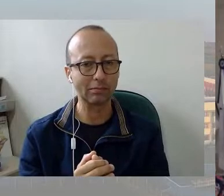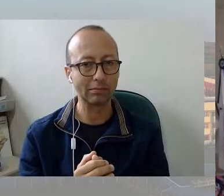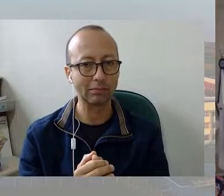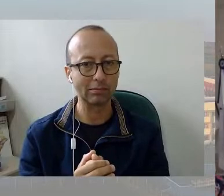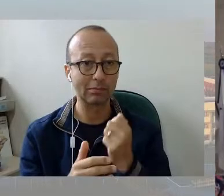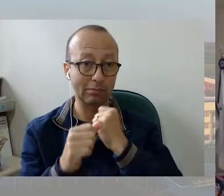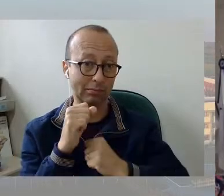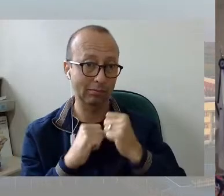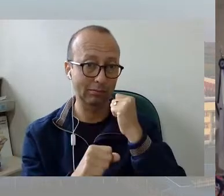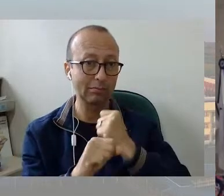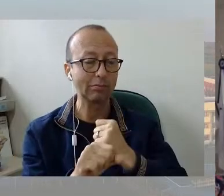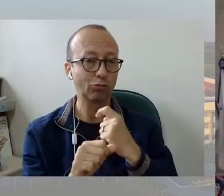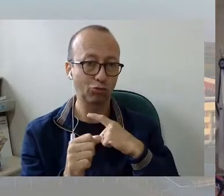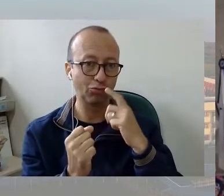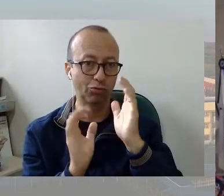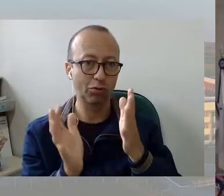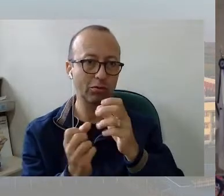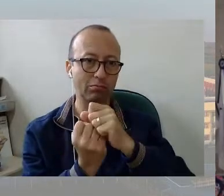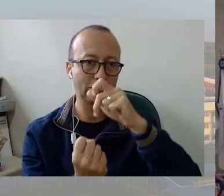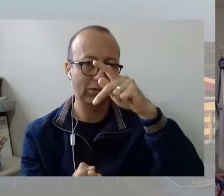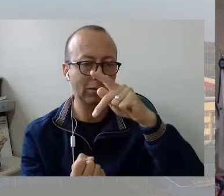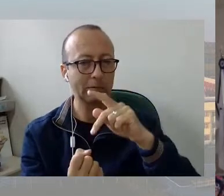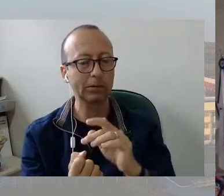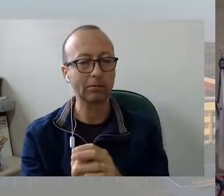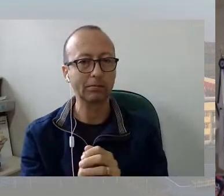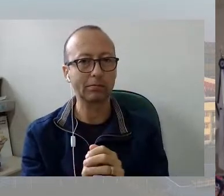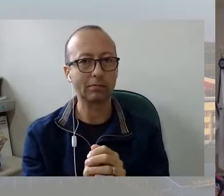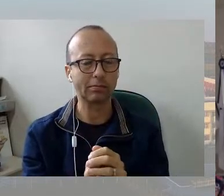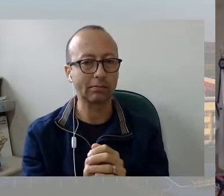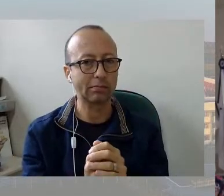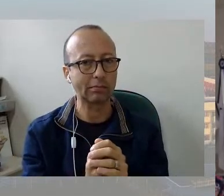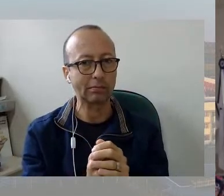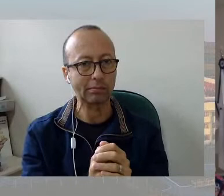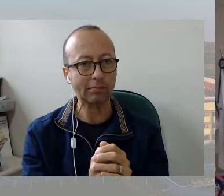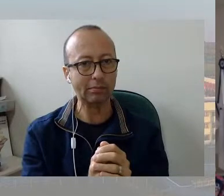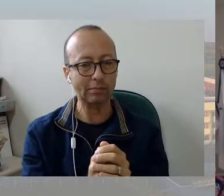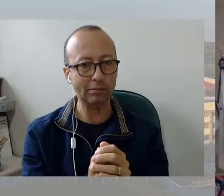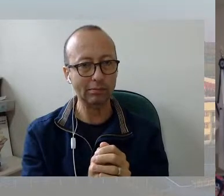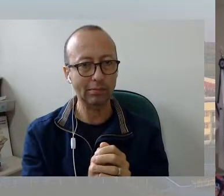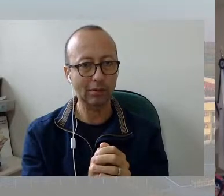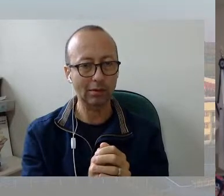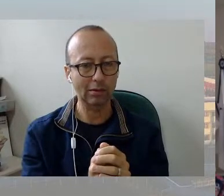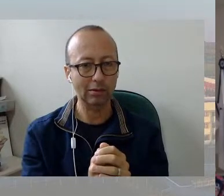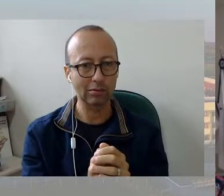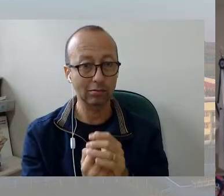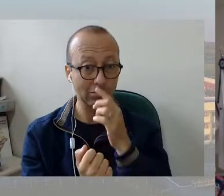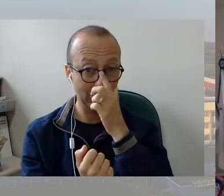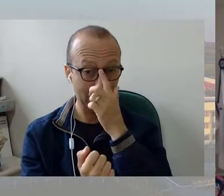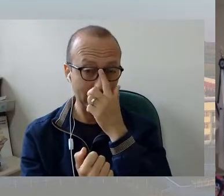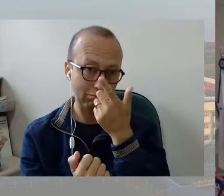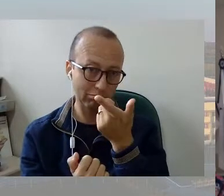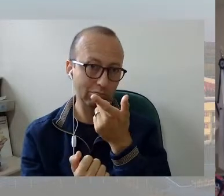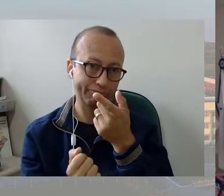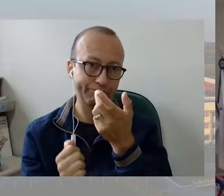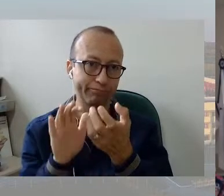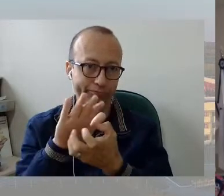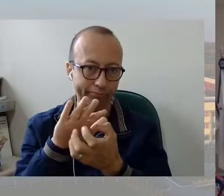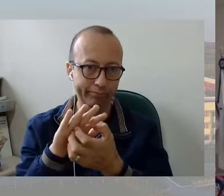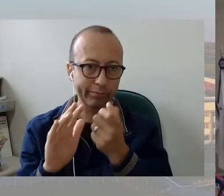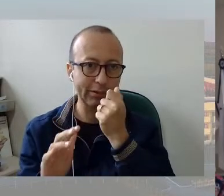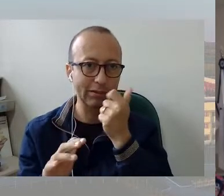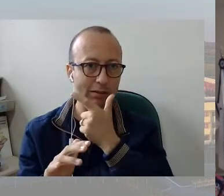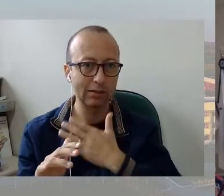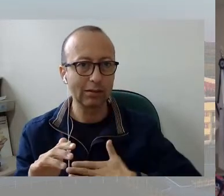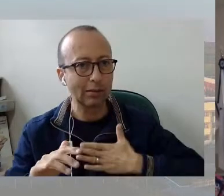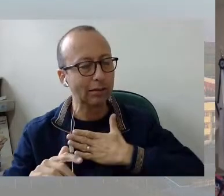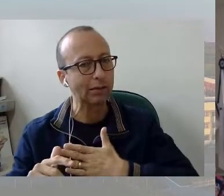ano passado o evento. E, claro, nas primeiras conversas, o Campus Alegrete sempre esteve à disposição, né,